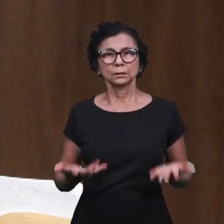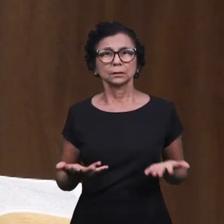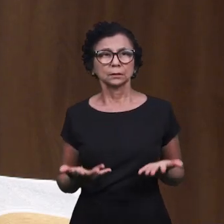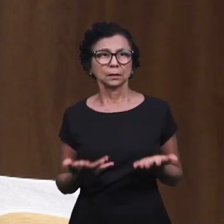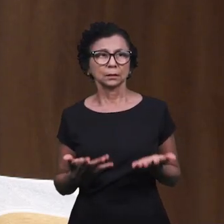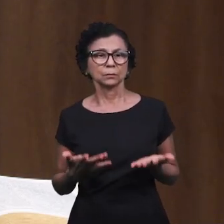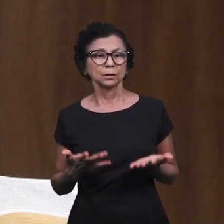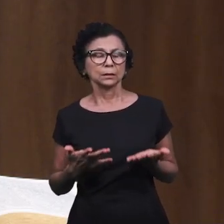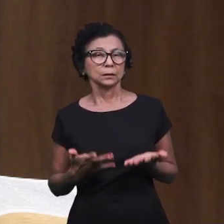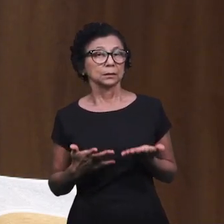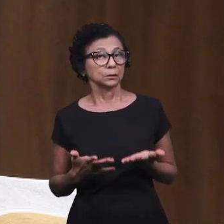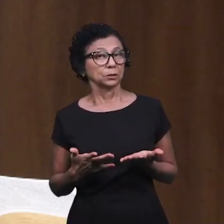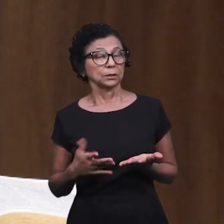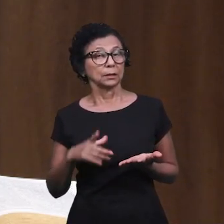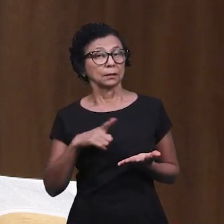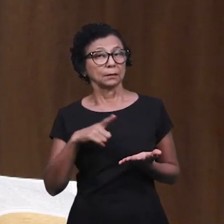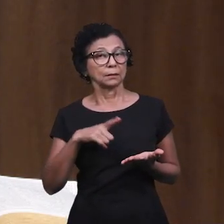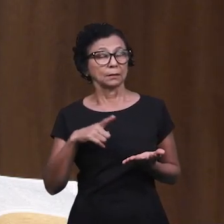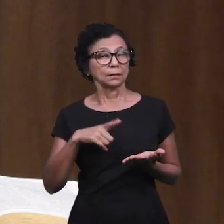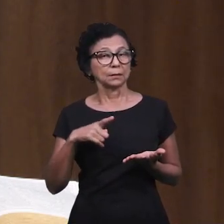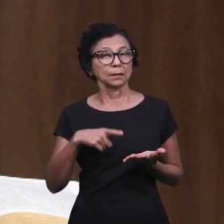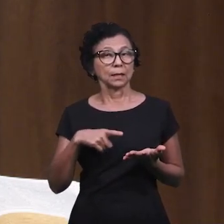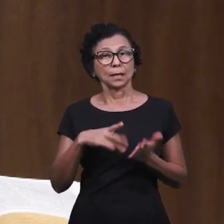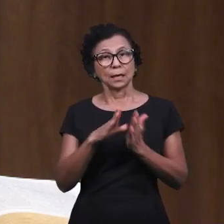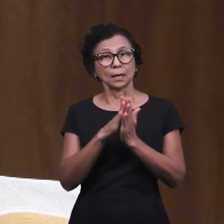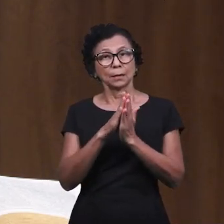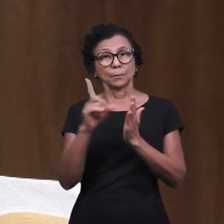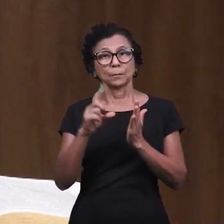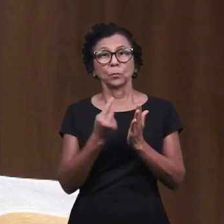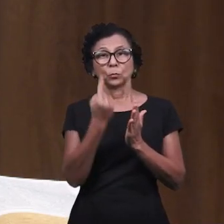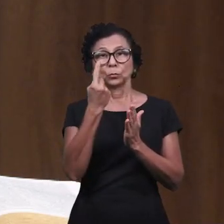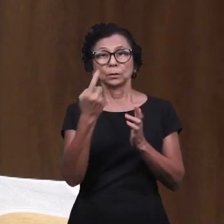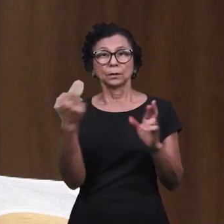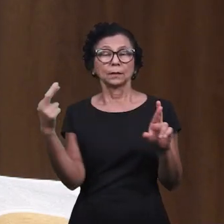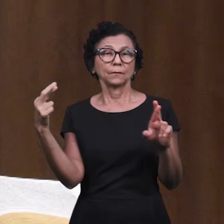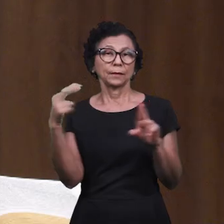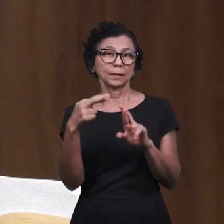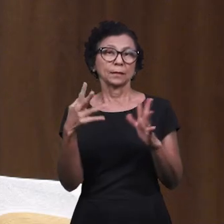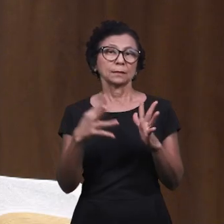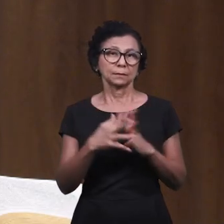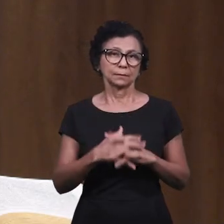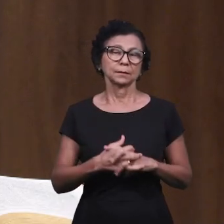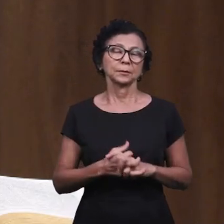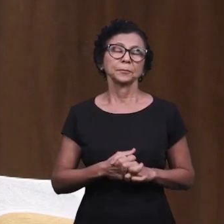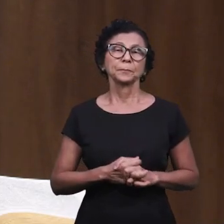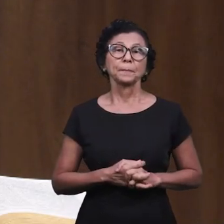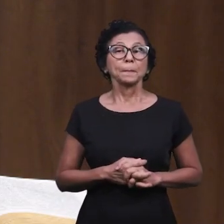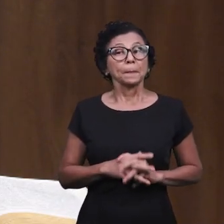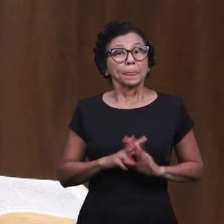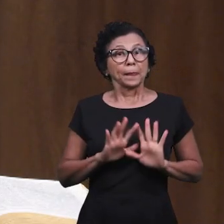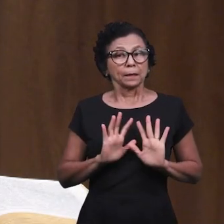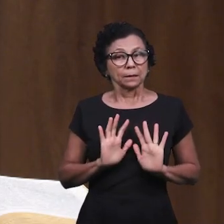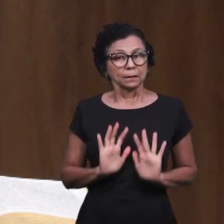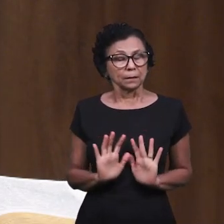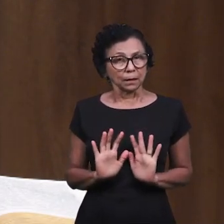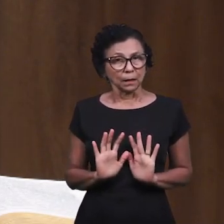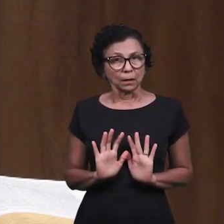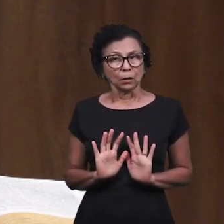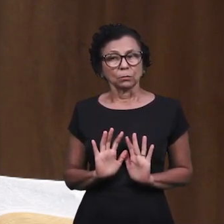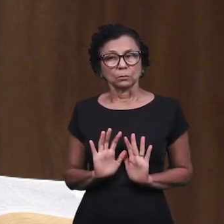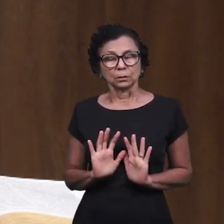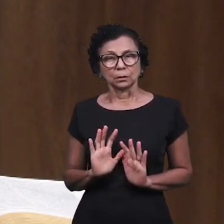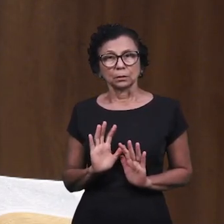na verdade, né? A primeira palavra que foi trazida, né? As vidas que se converteram, a segunda, então o zelo deles era com a palavra, por isso